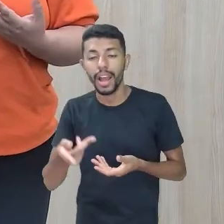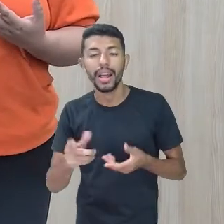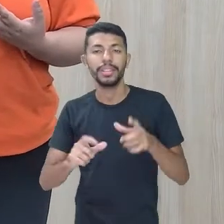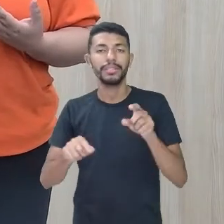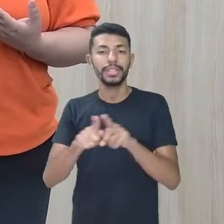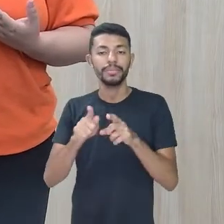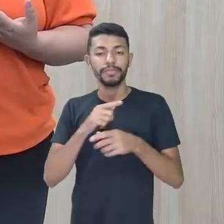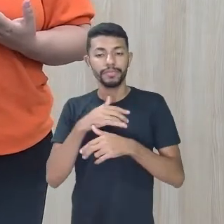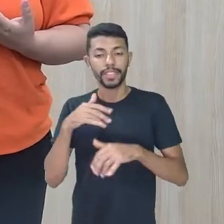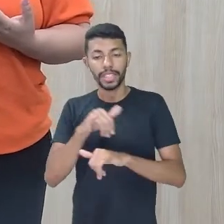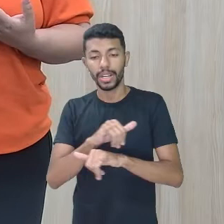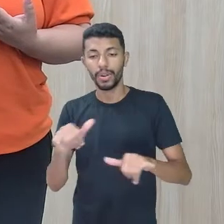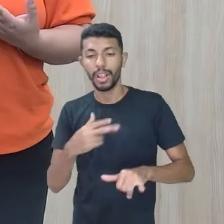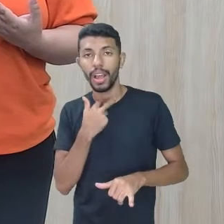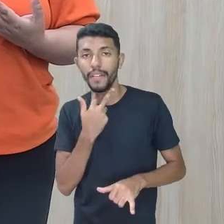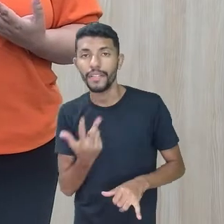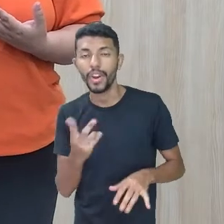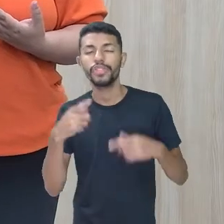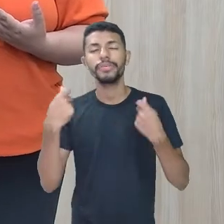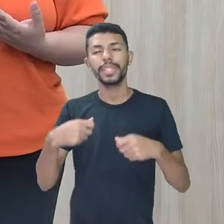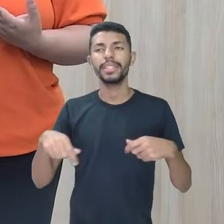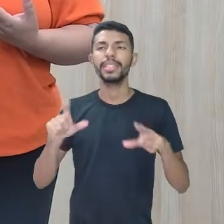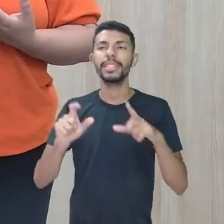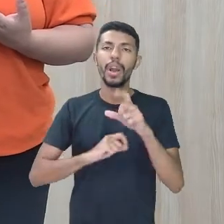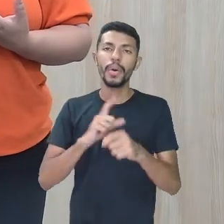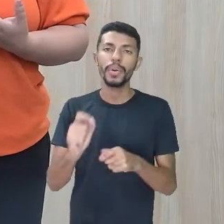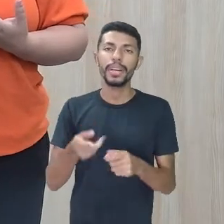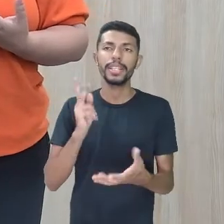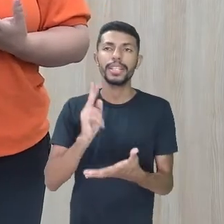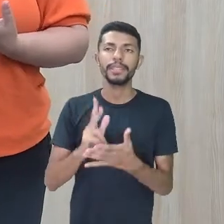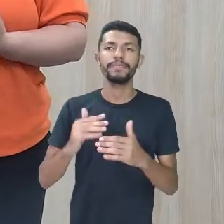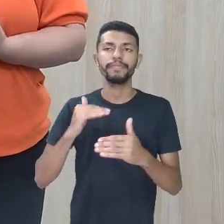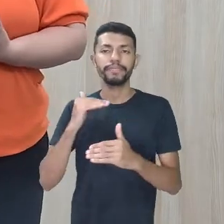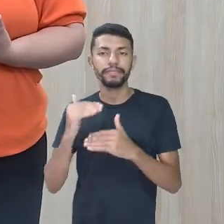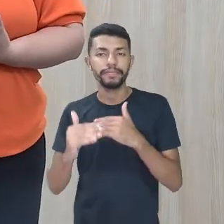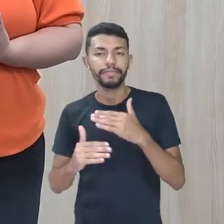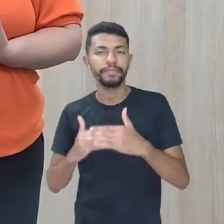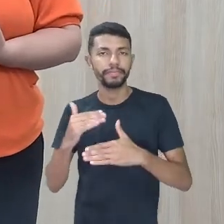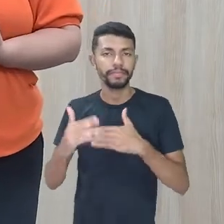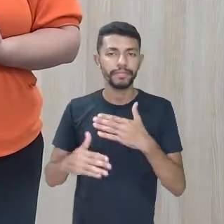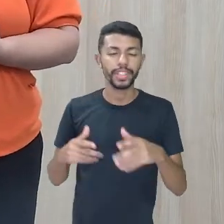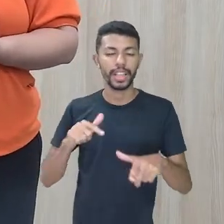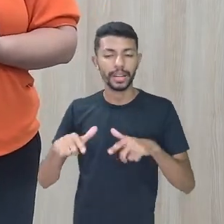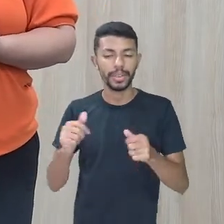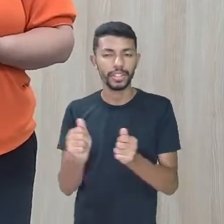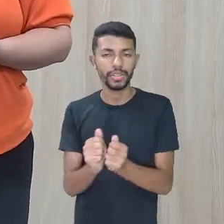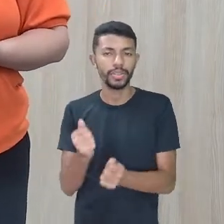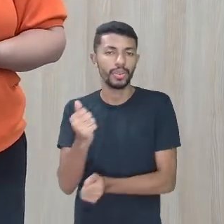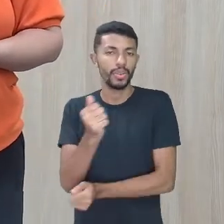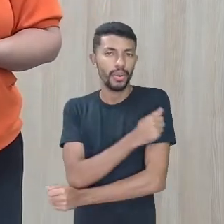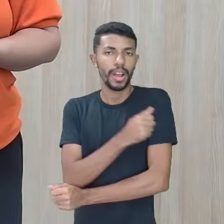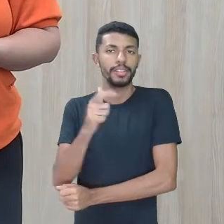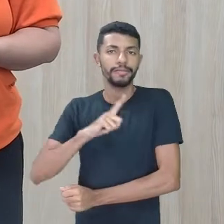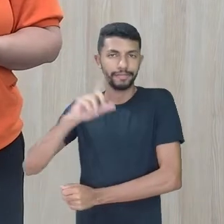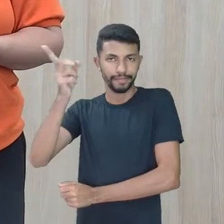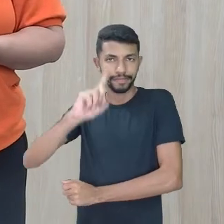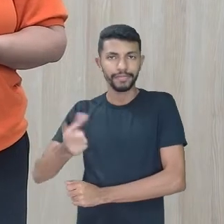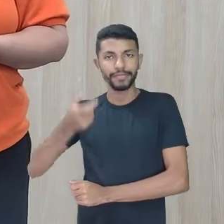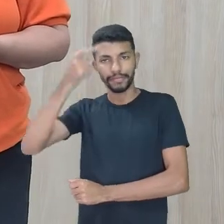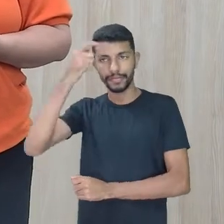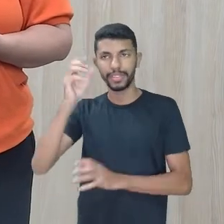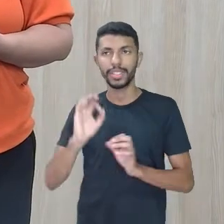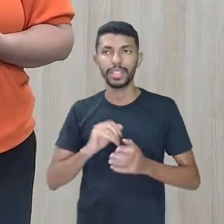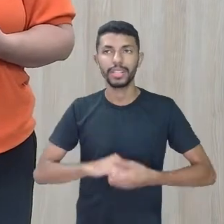precisa ser também trabalhada, construída com esse estudante com deficiência intelectual.